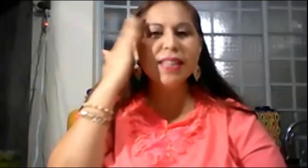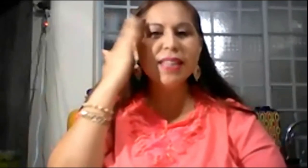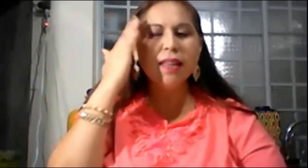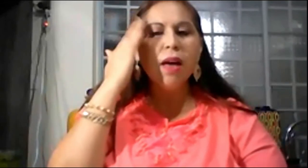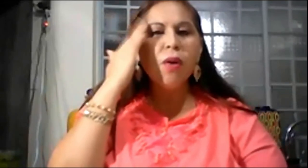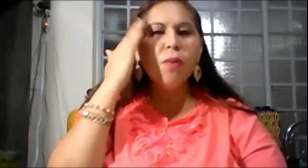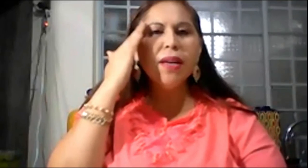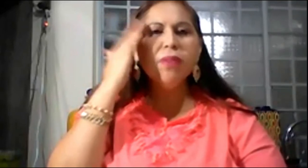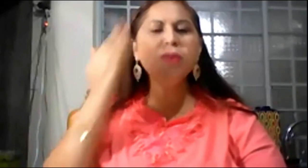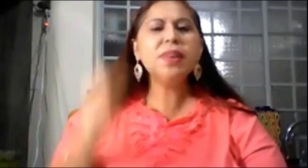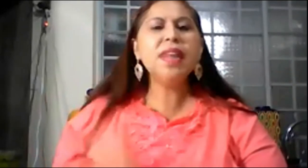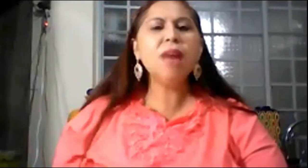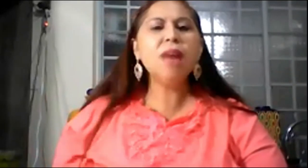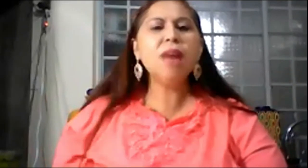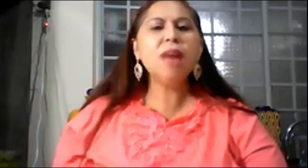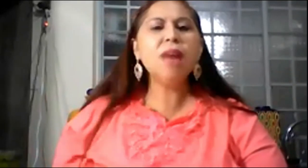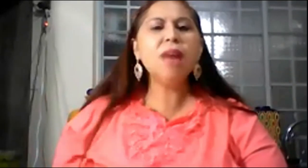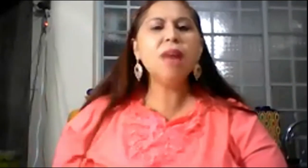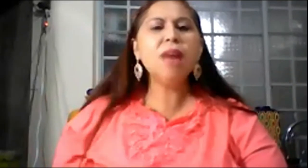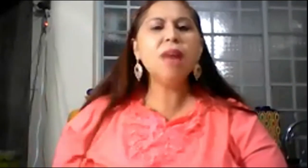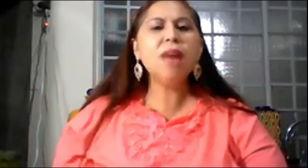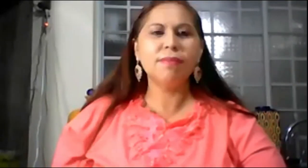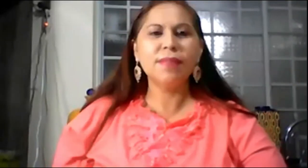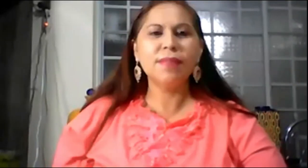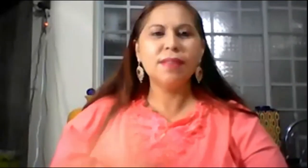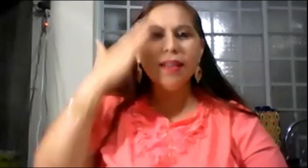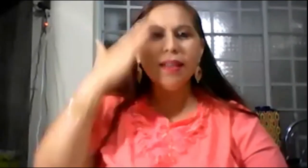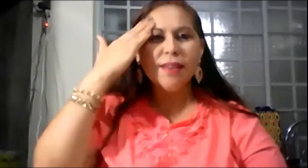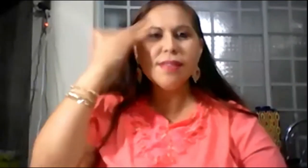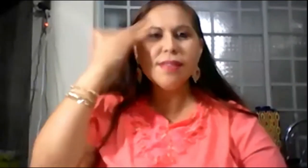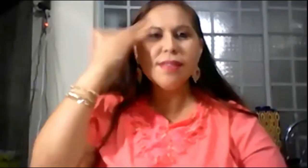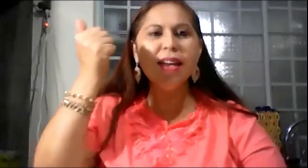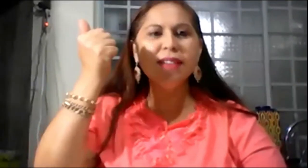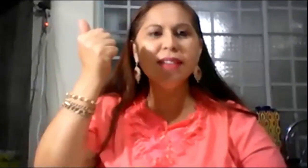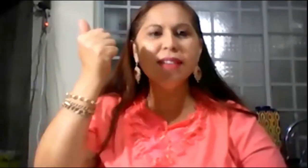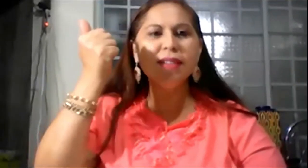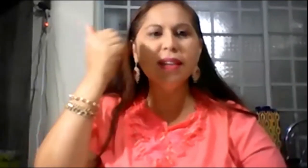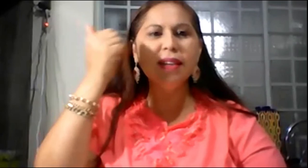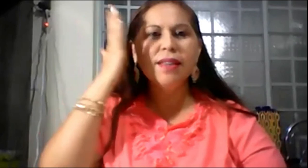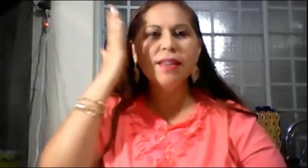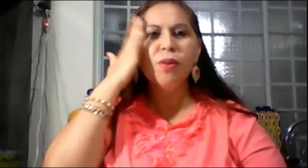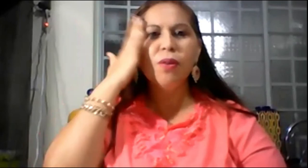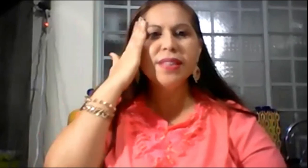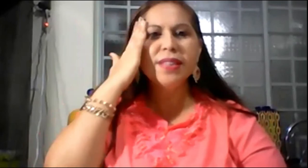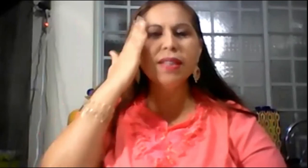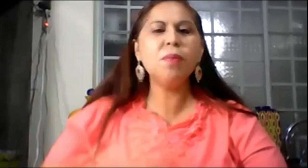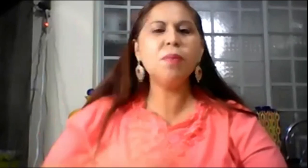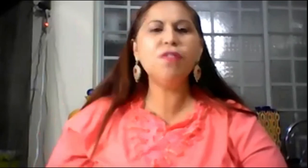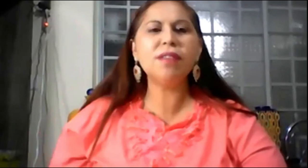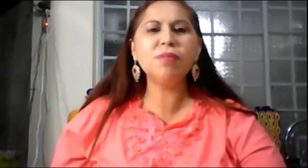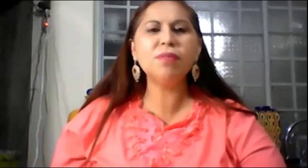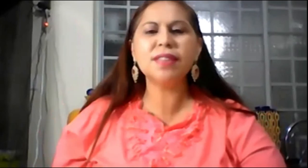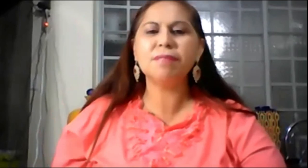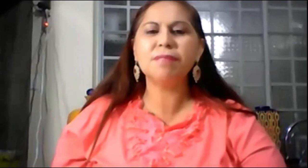Sei. Como é que eu digo não sei? Né? Se sei assim ou assim, como que eu falo